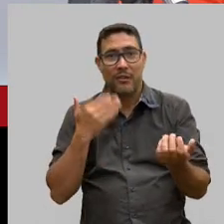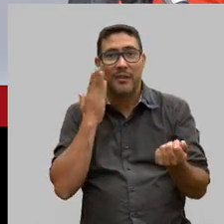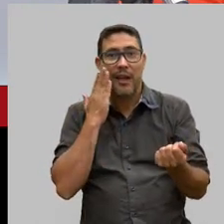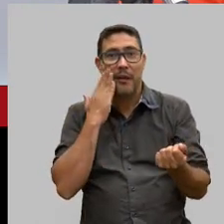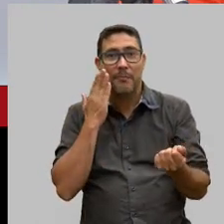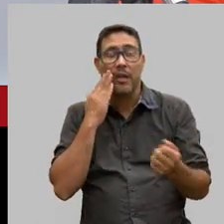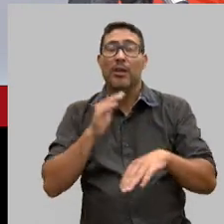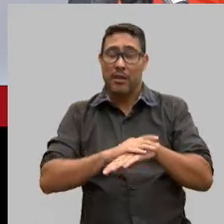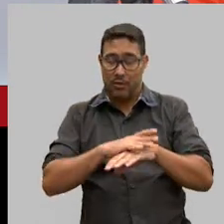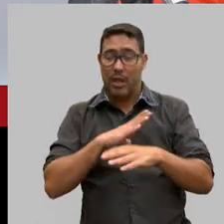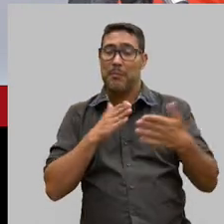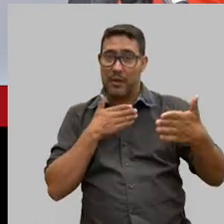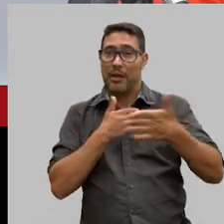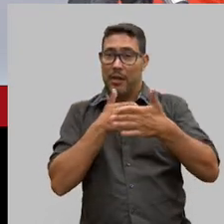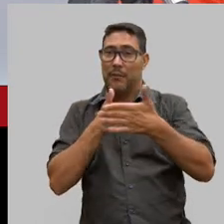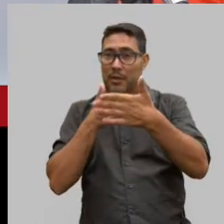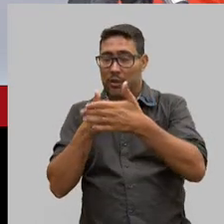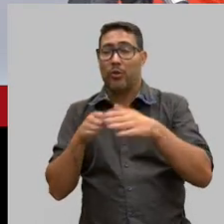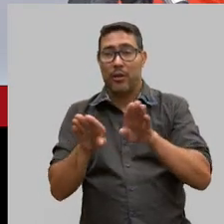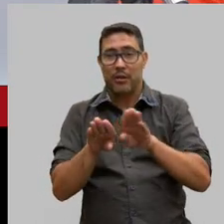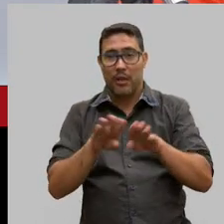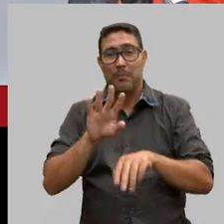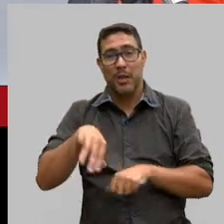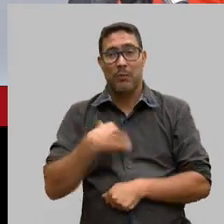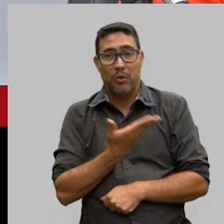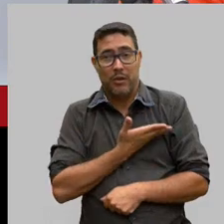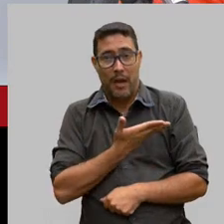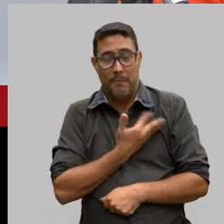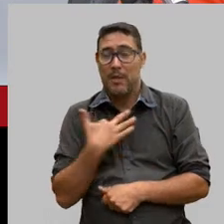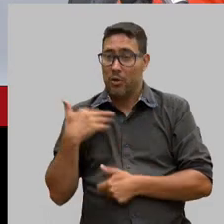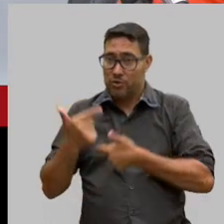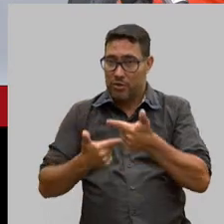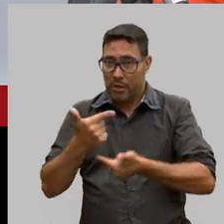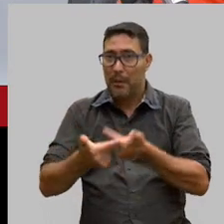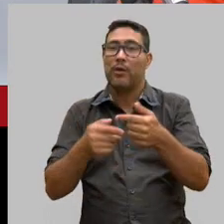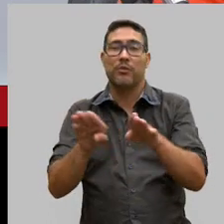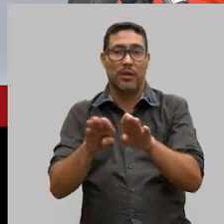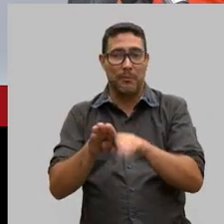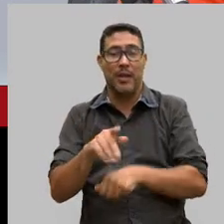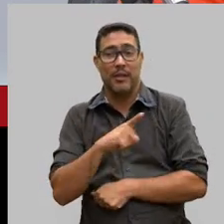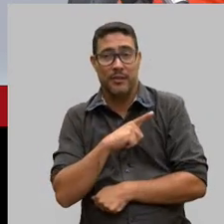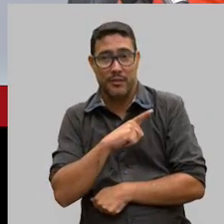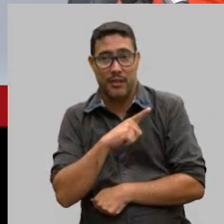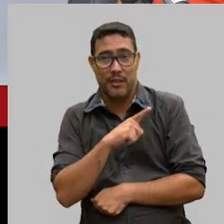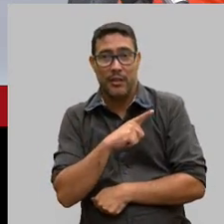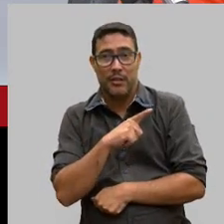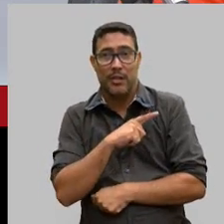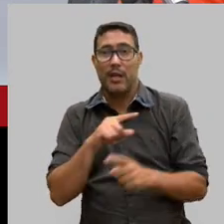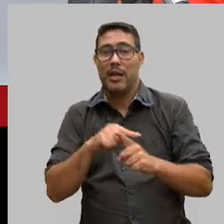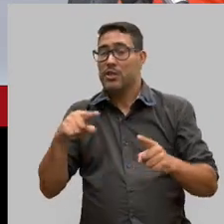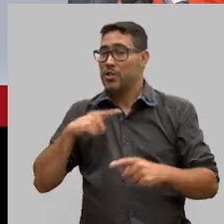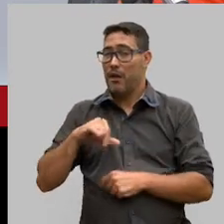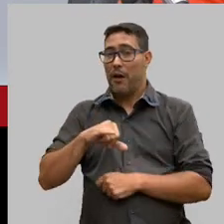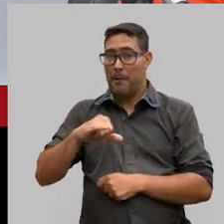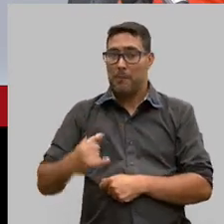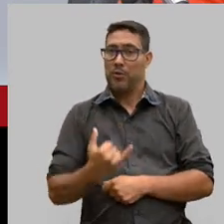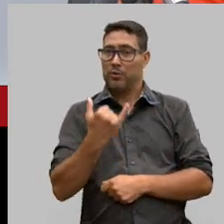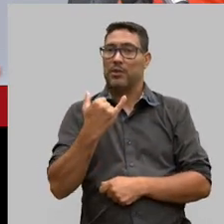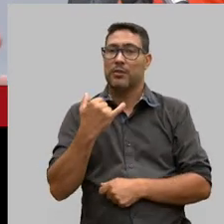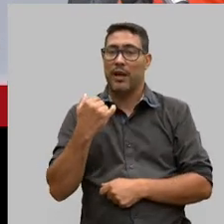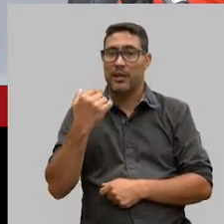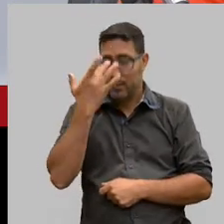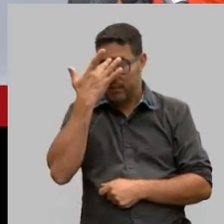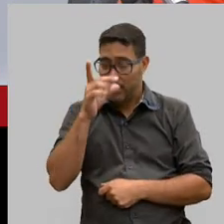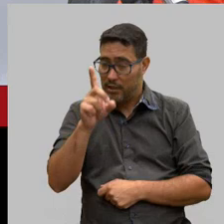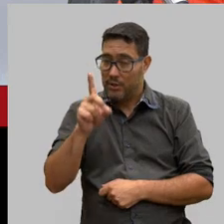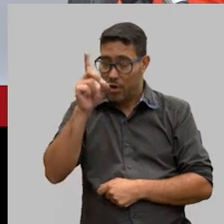as minhas limitações também que os meus amigos de trabalho também t e que a gente como a Dani falou nós tivemos oportunidade graças a Deus de talvez não